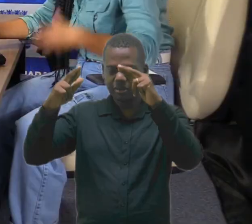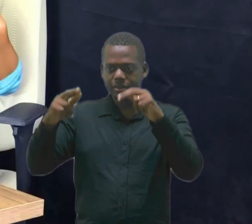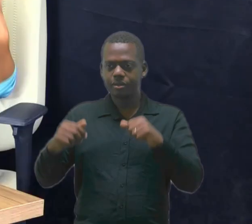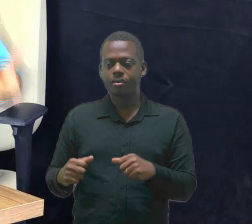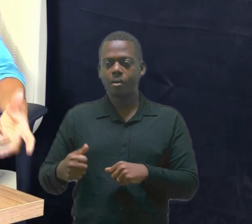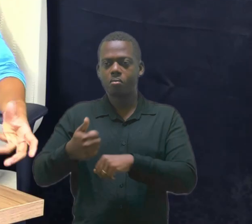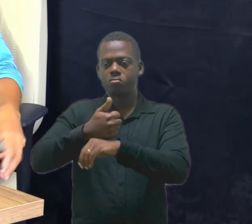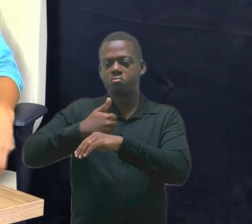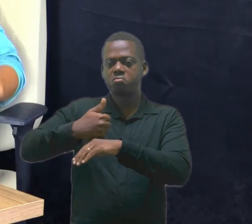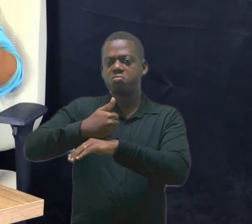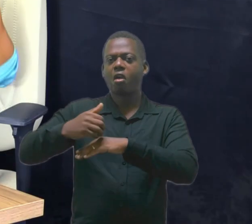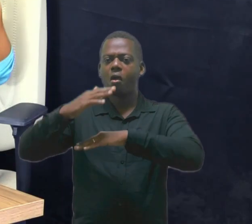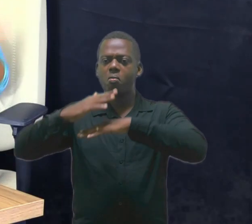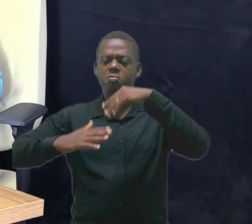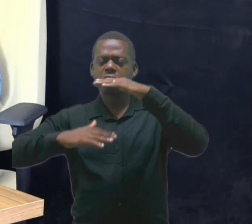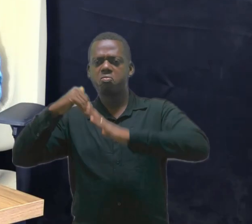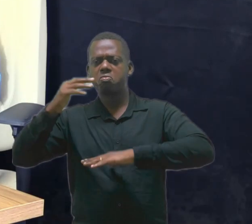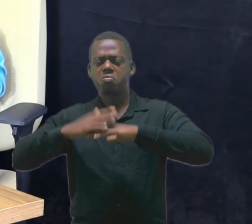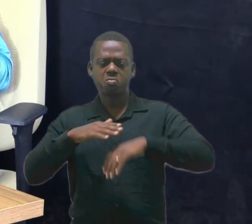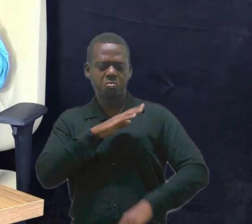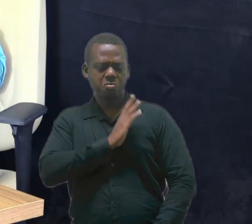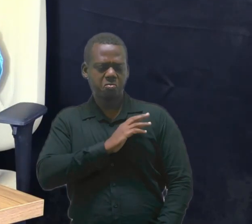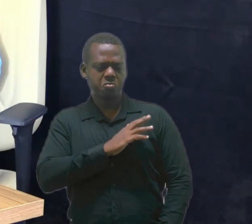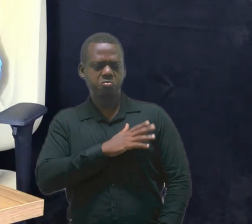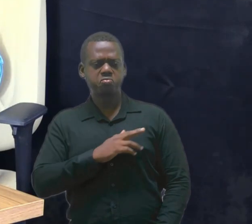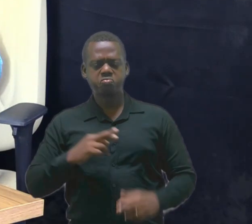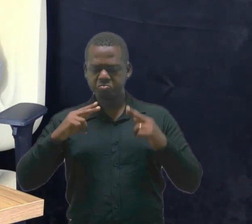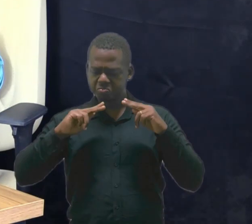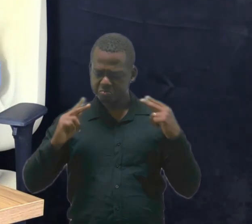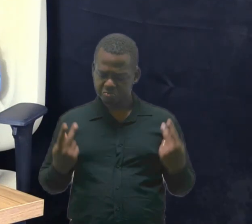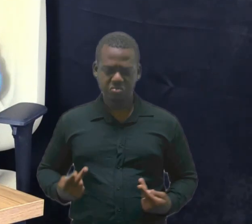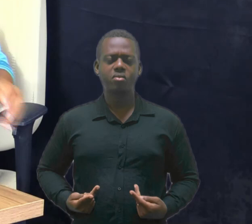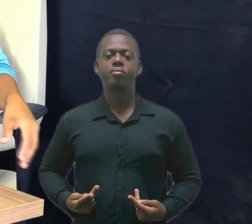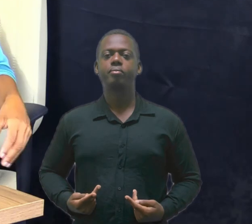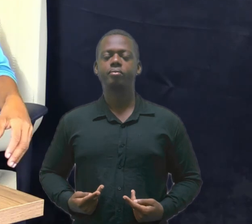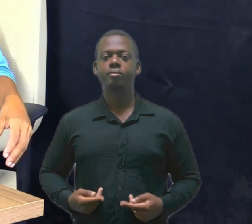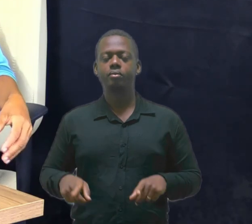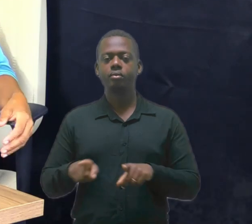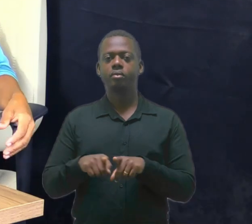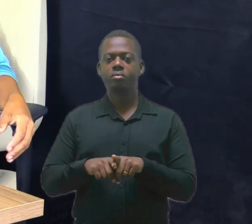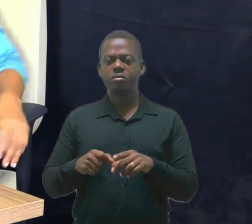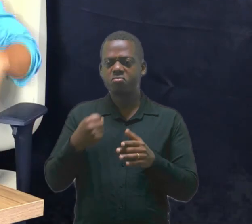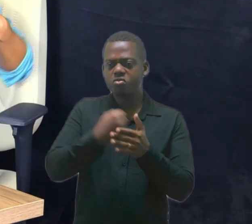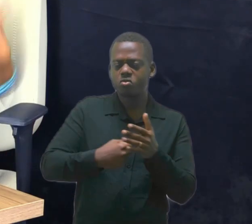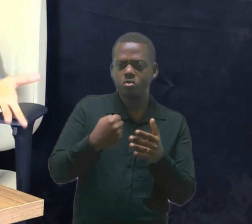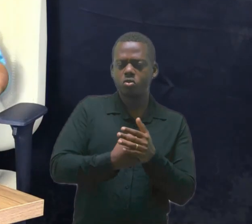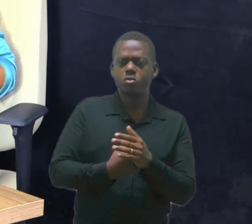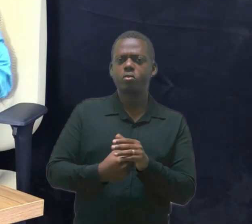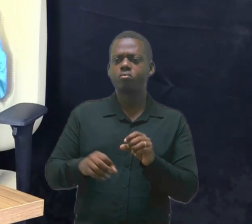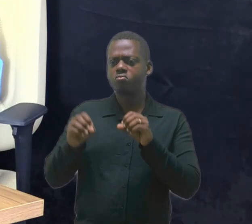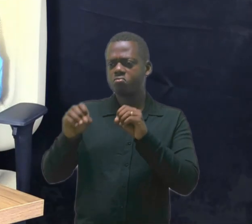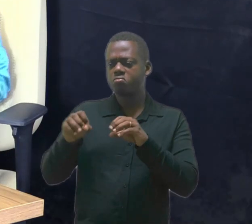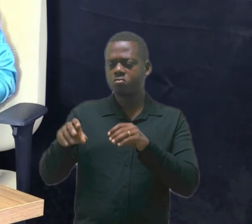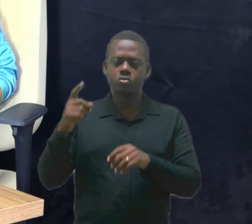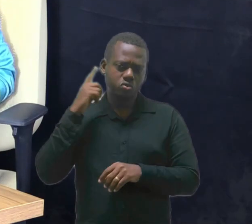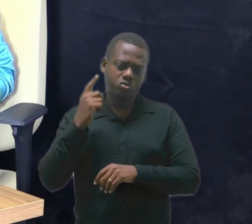sua profissão, pelo seu profissionalismo, pelo seu coração imenso, humano que é. Né? Ela também lutou muito pela educação